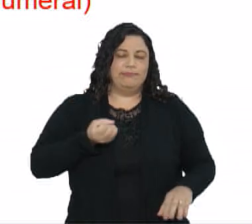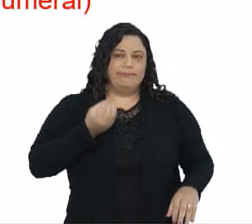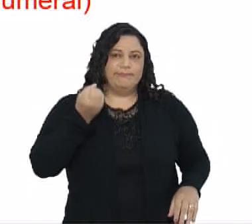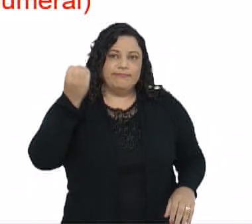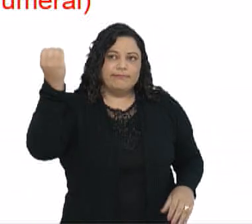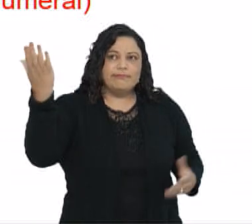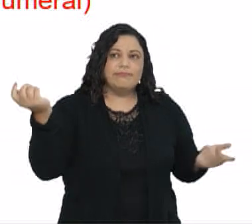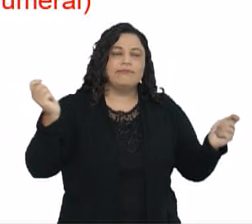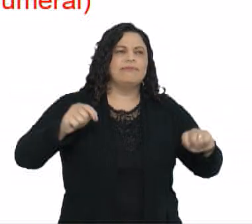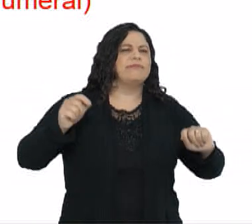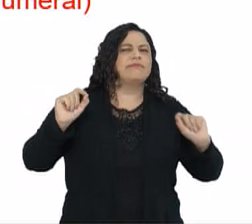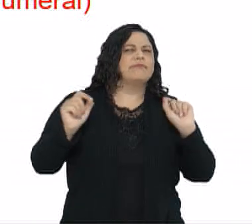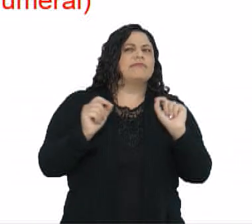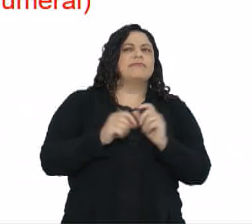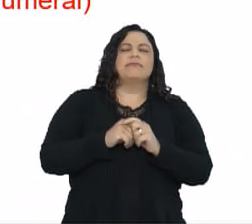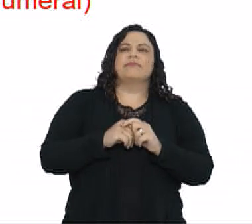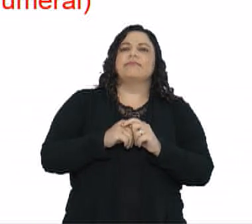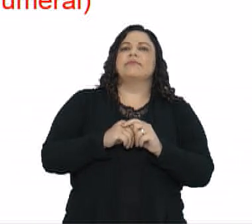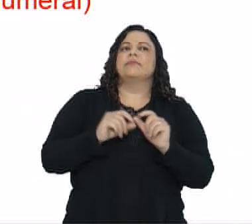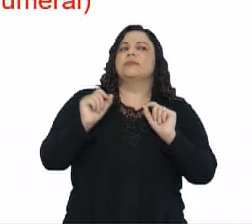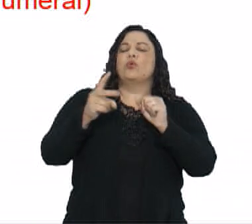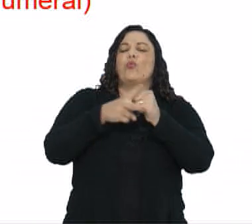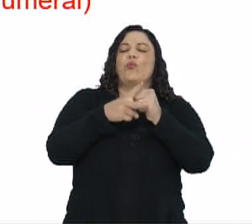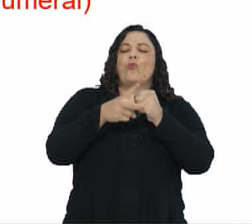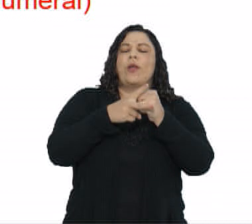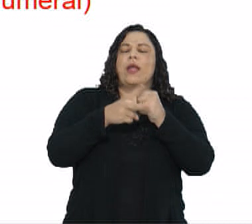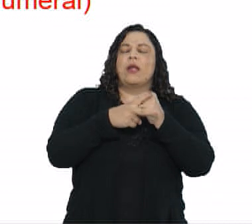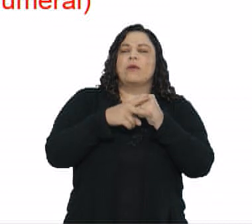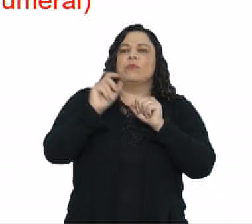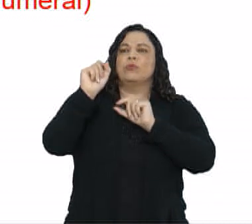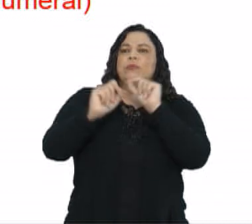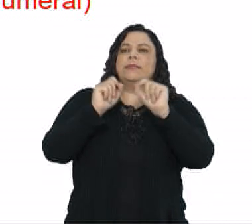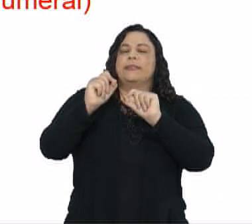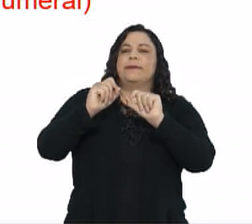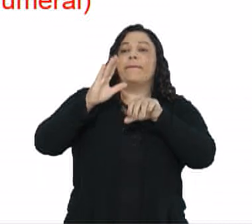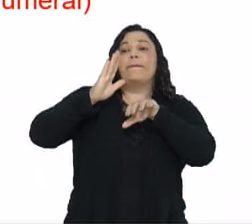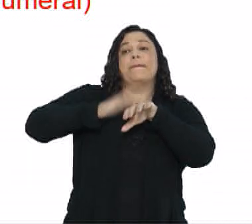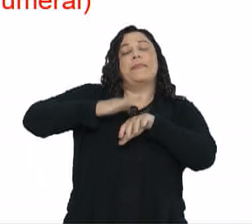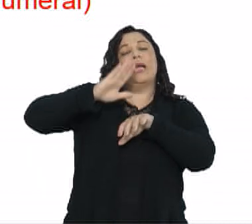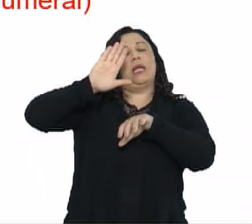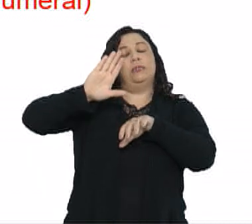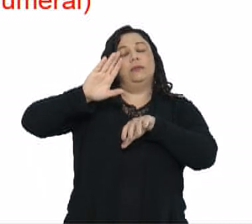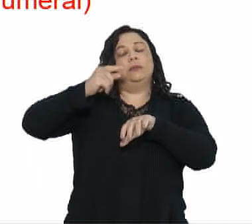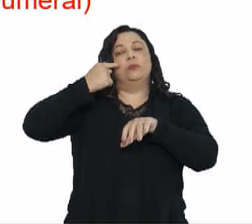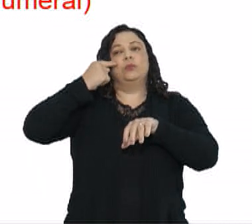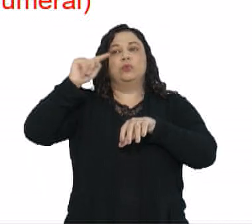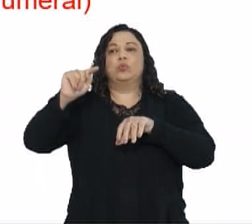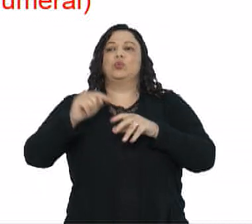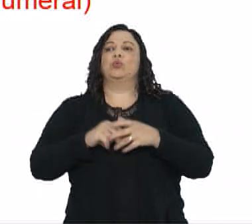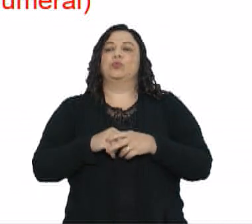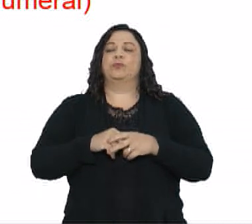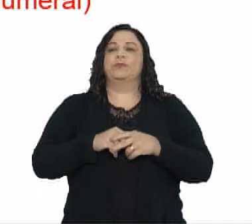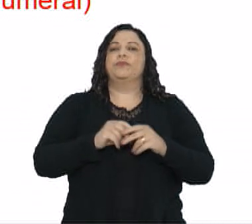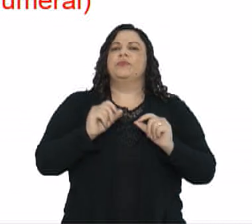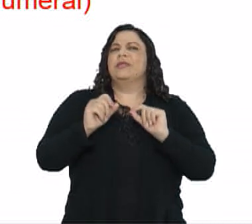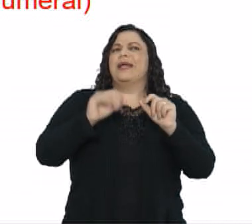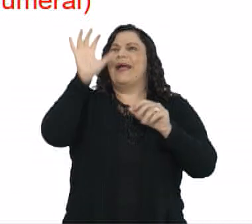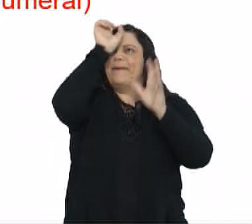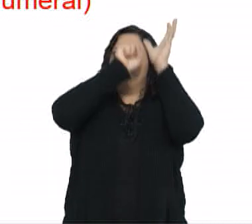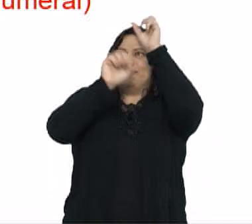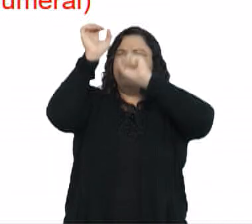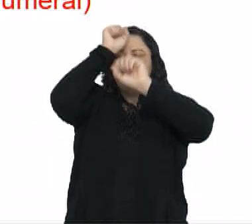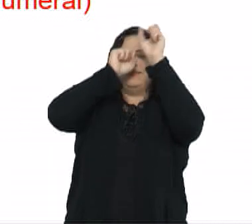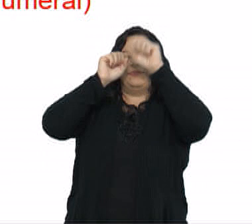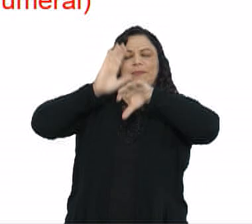eu, para Madrid. O verbo refere-se a mais de um pronome. Aprendem mais os otimistas e